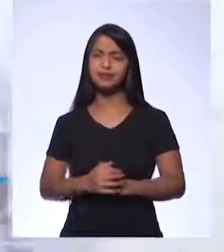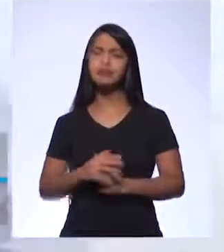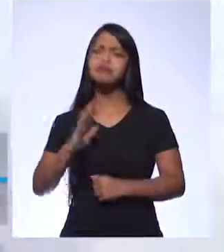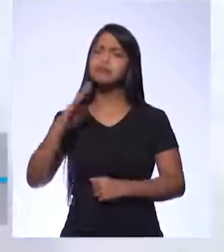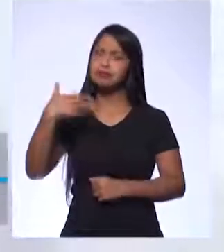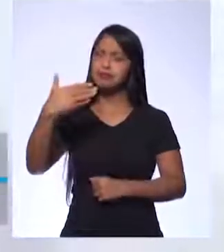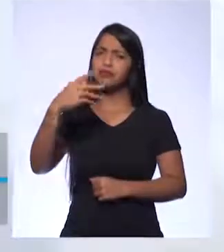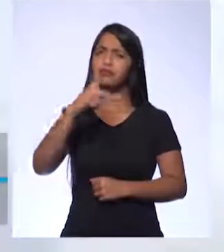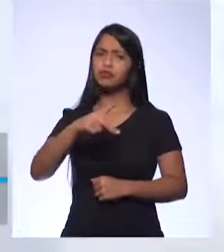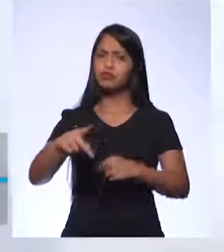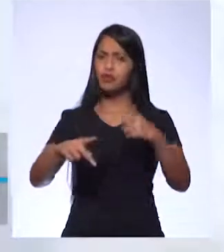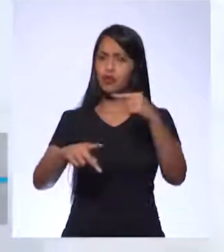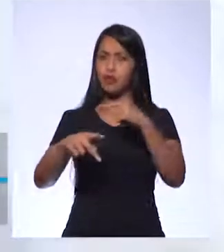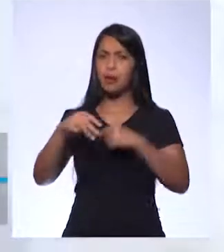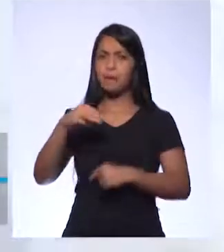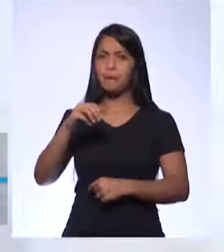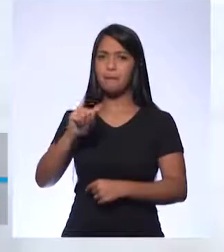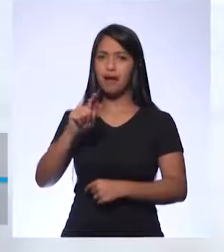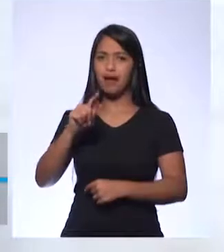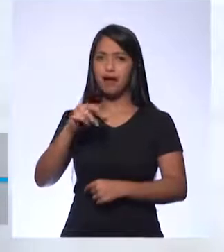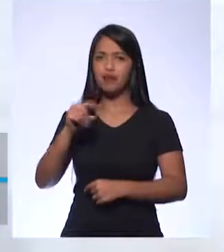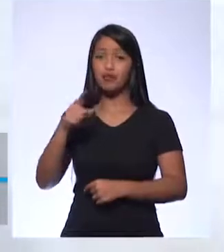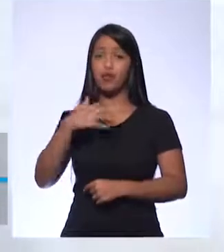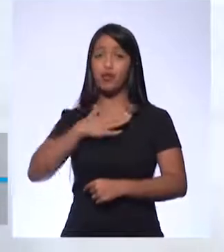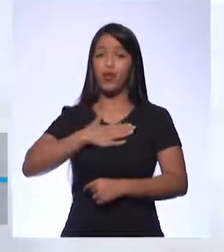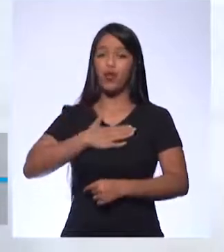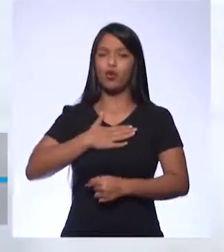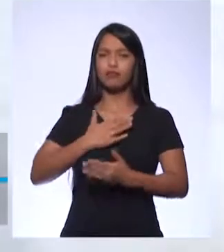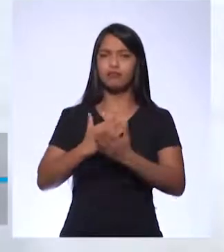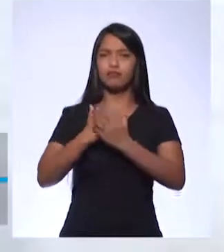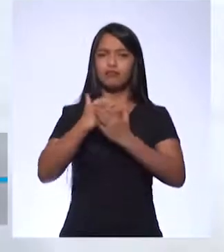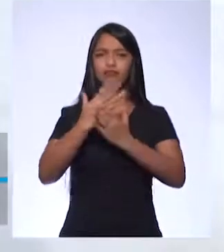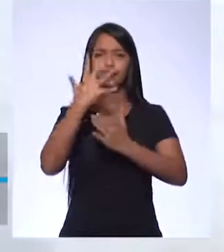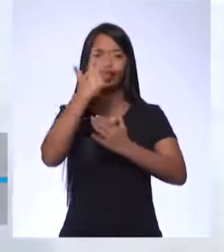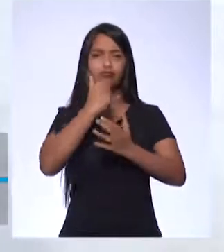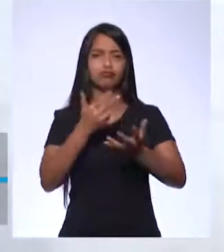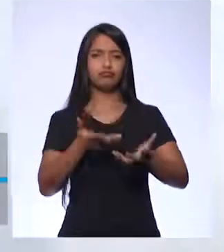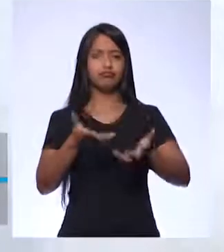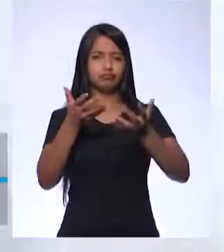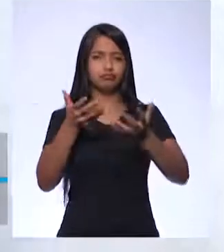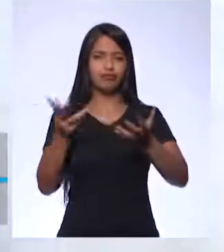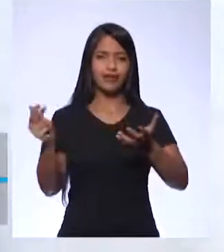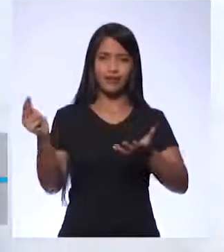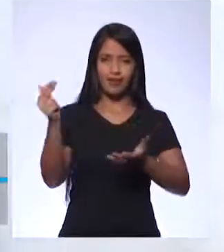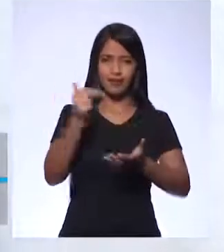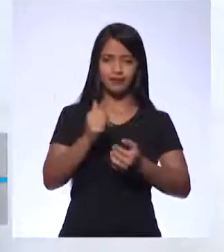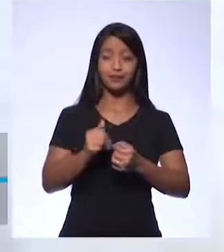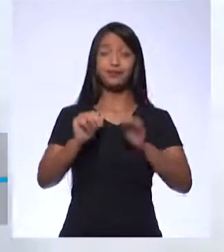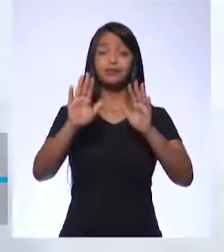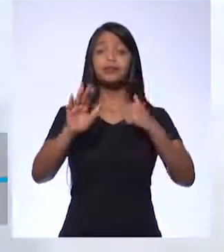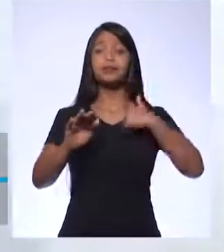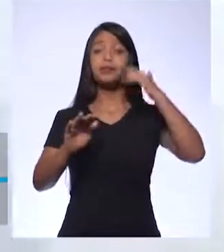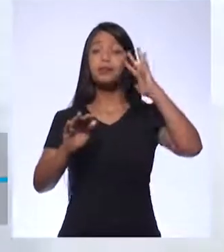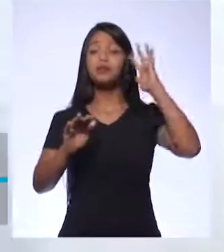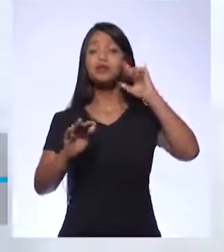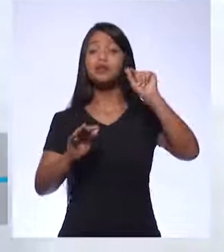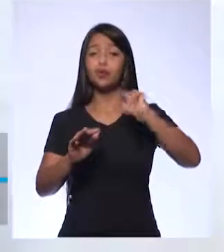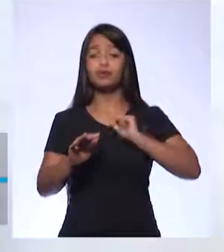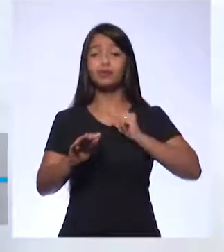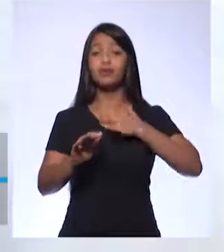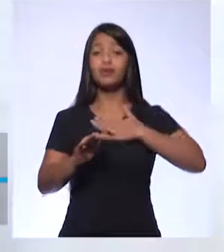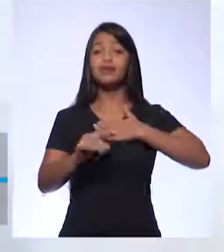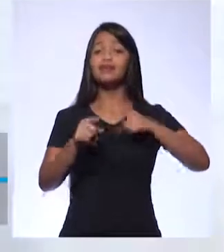professor Magno gosta até de deixar mais bonitinha, tal, porque ele é bem mais caprichoso do que eu, mas eu sempre penso quando eu estou lá na sala de aula com o